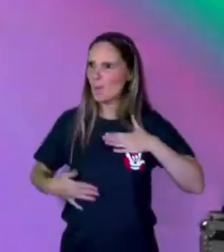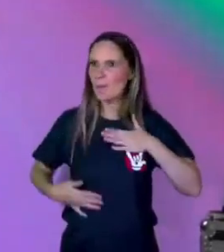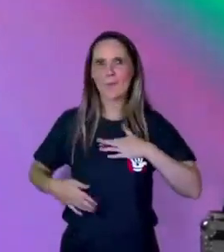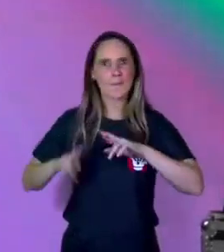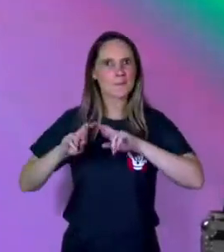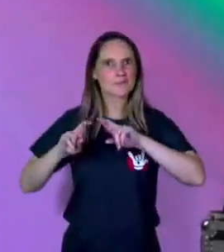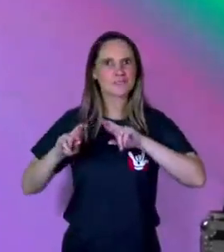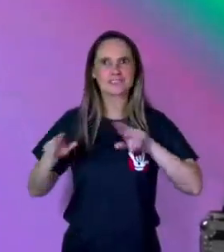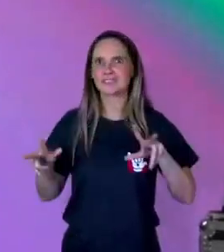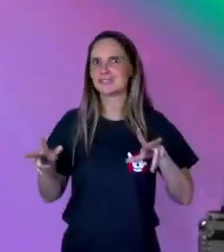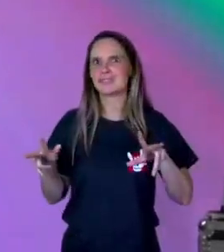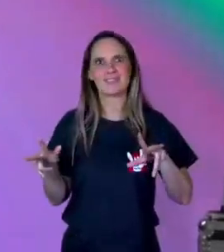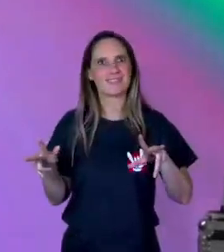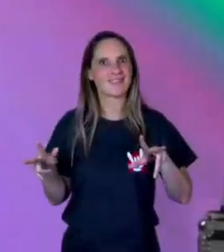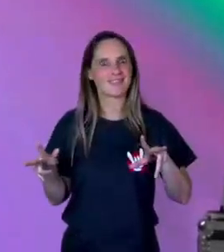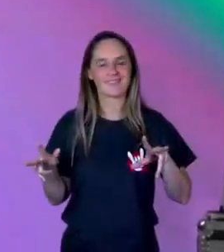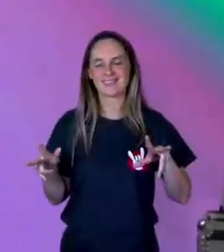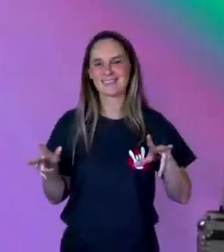desaparecia.